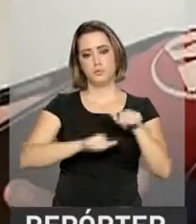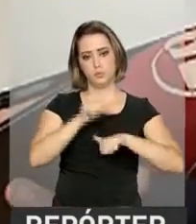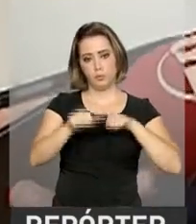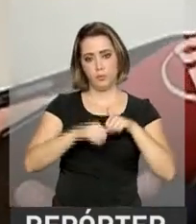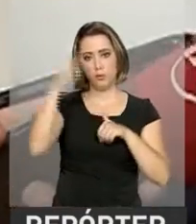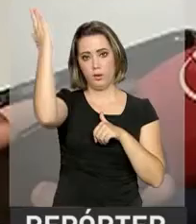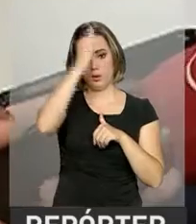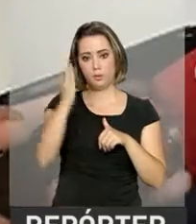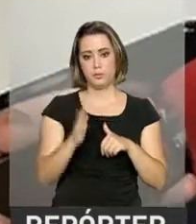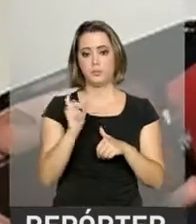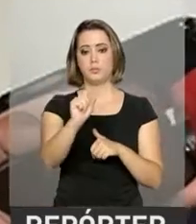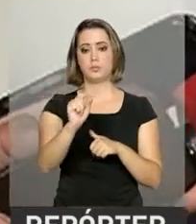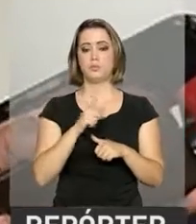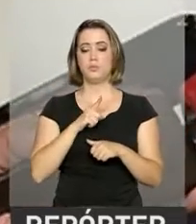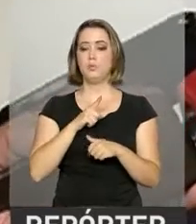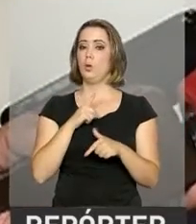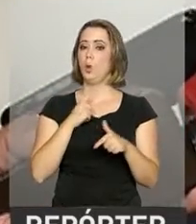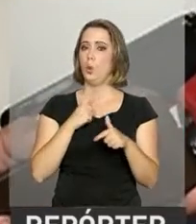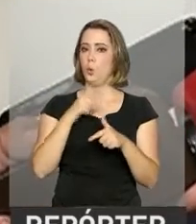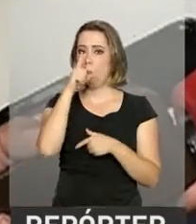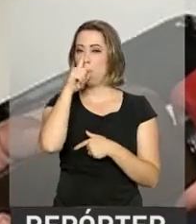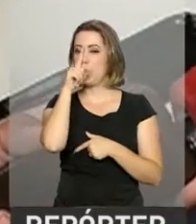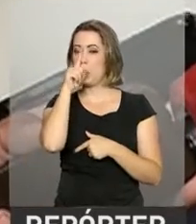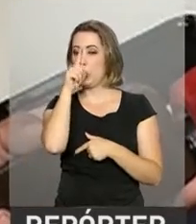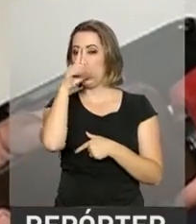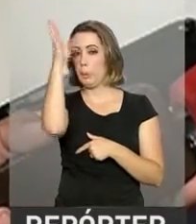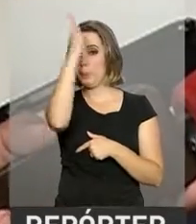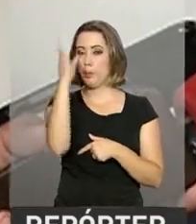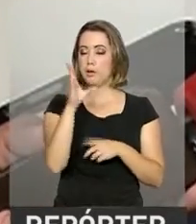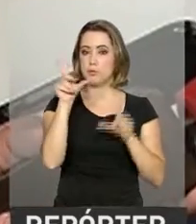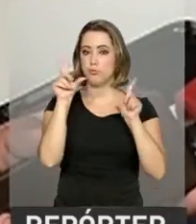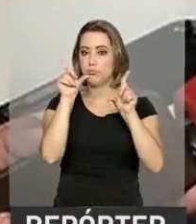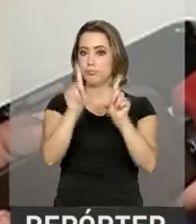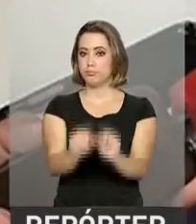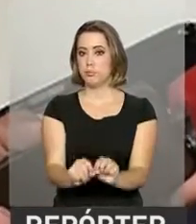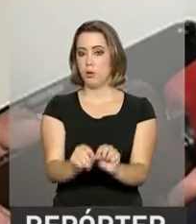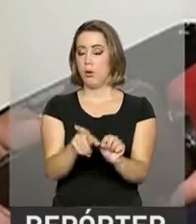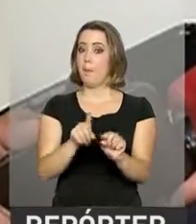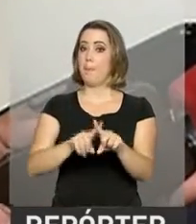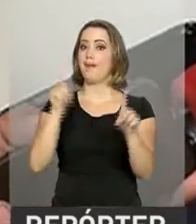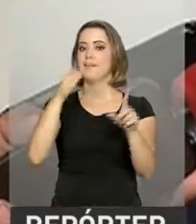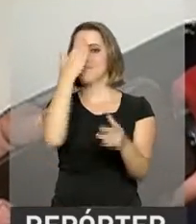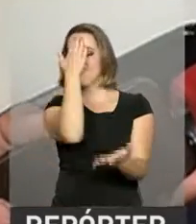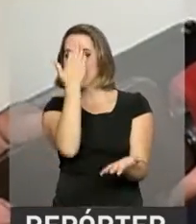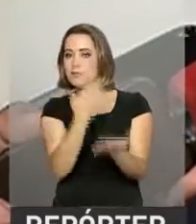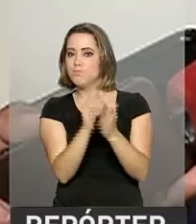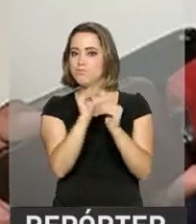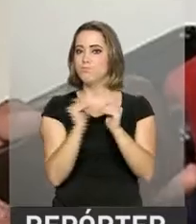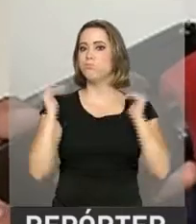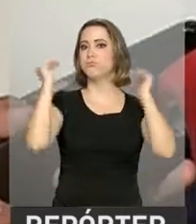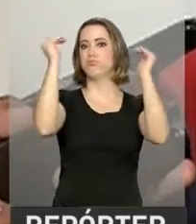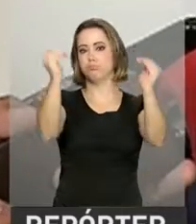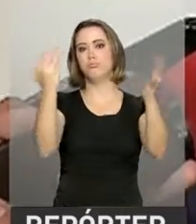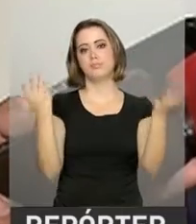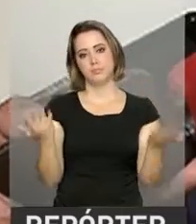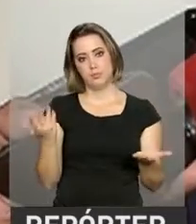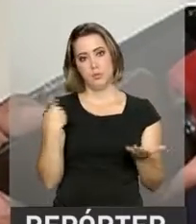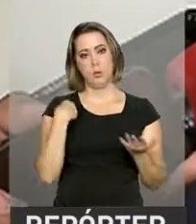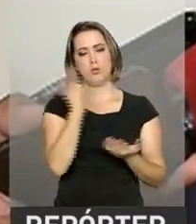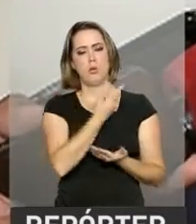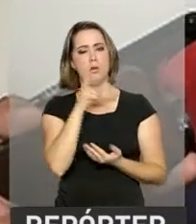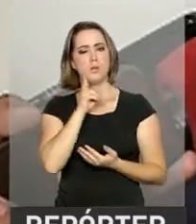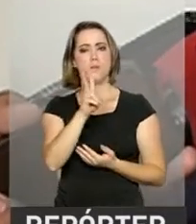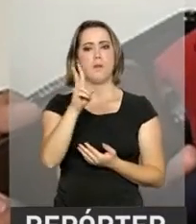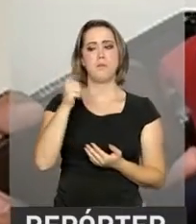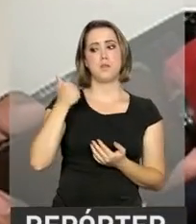Brasil. O risco Brasil caiu, a confiança no Brasil aumentou e nós estamos vendo aí a Bolsa de Valores,